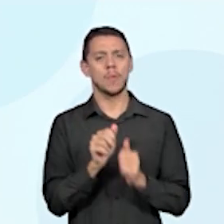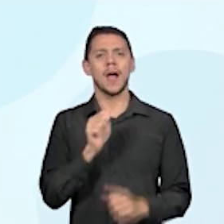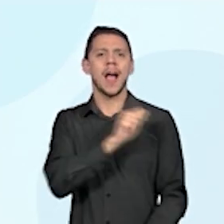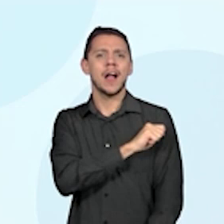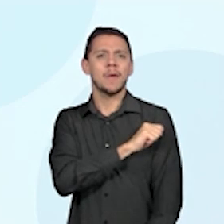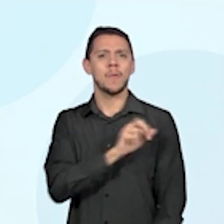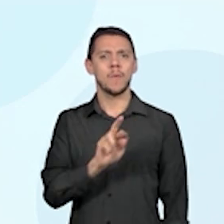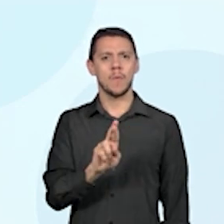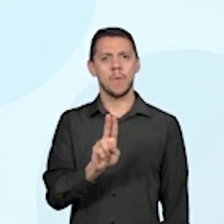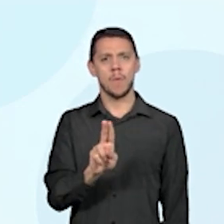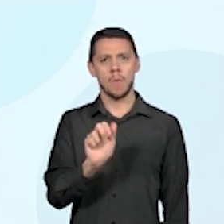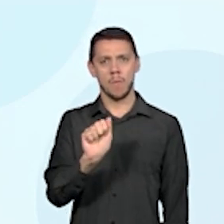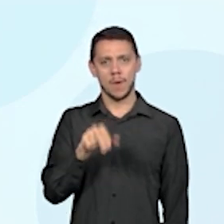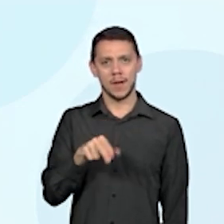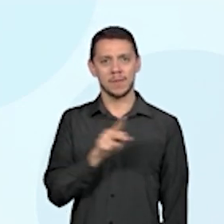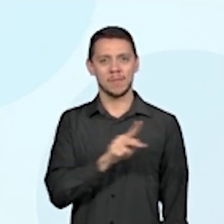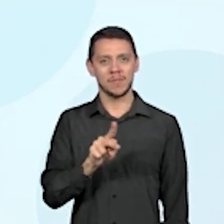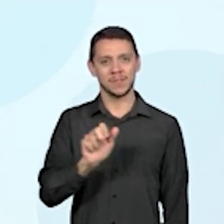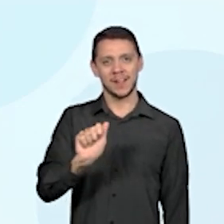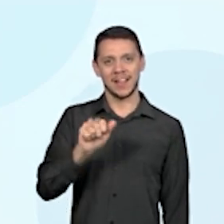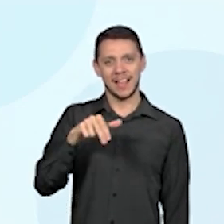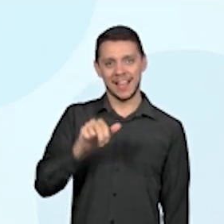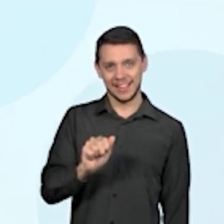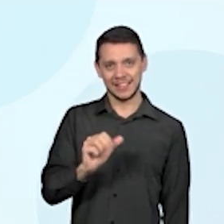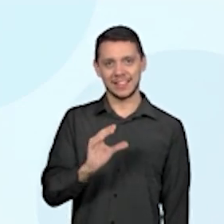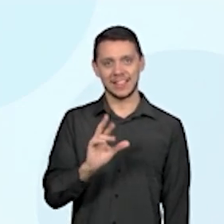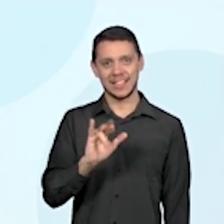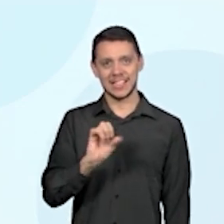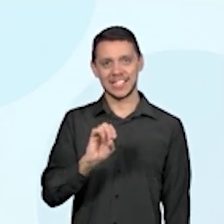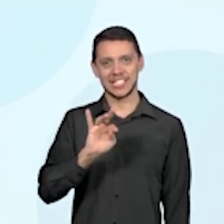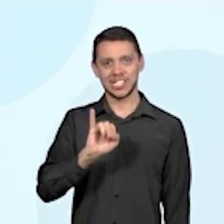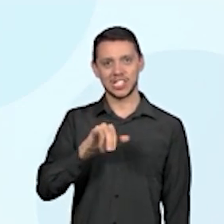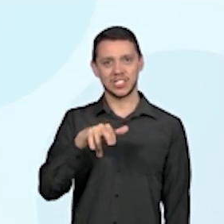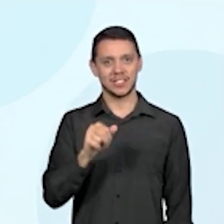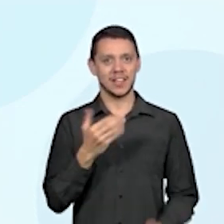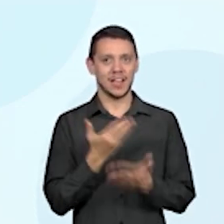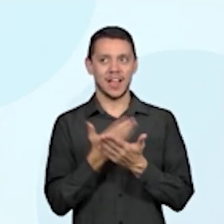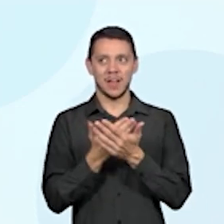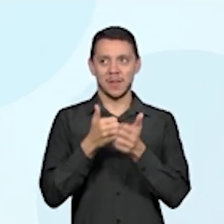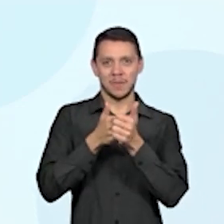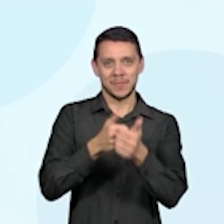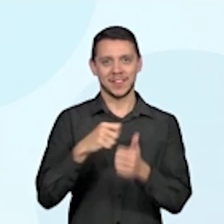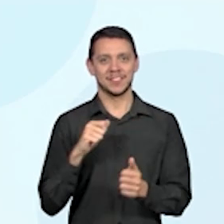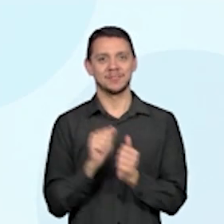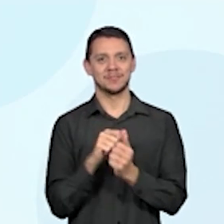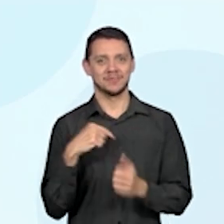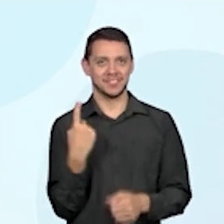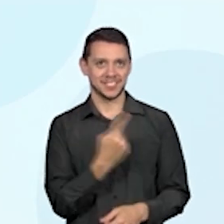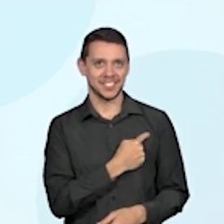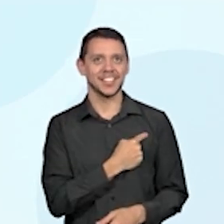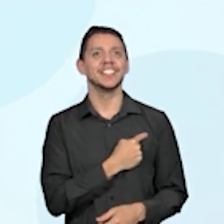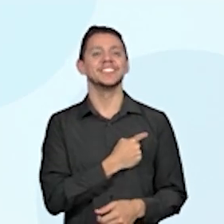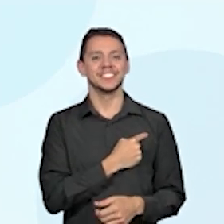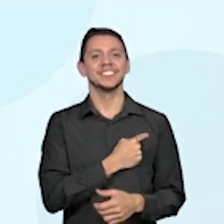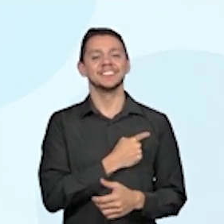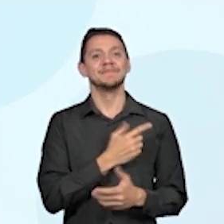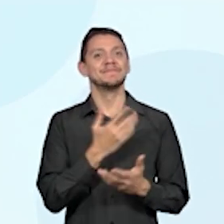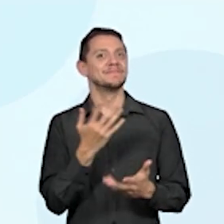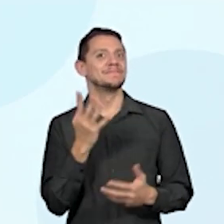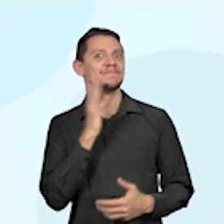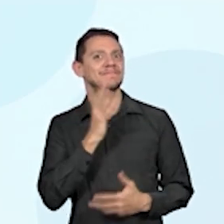Ana Cristina acompanhando a aula aí junto com a gente. Que maravilha, quanta gente!